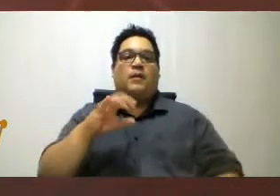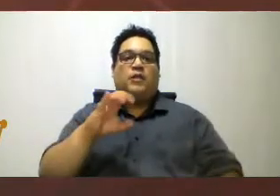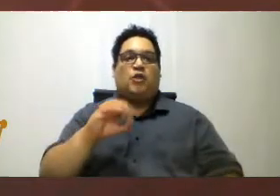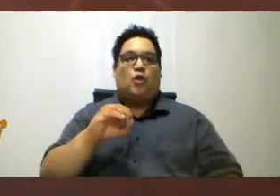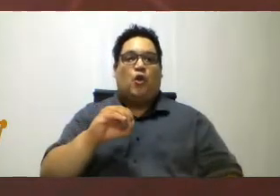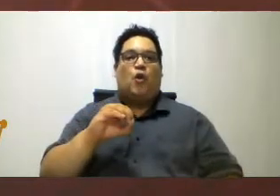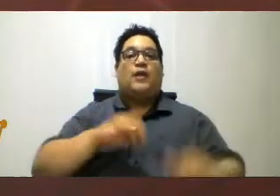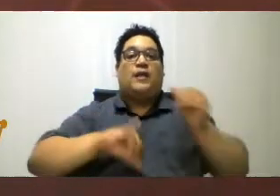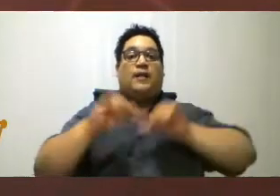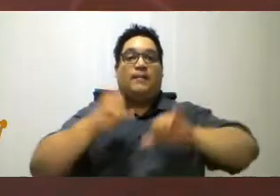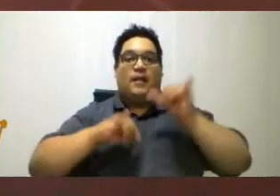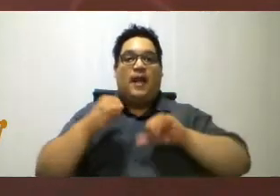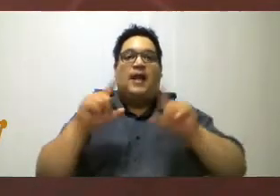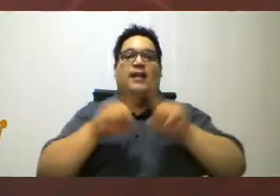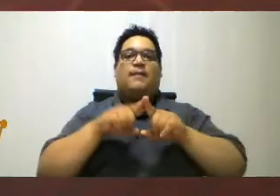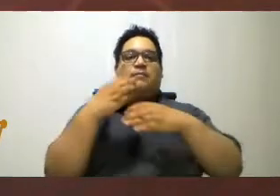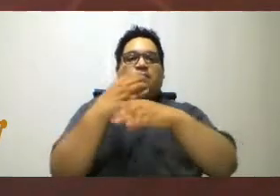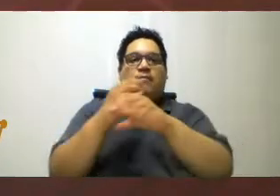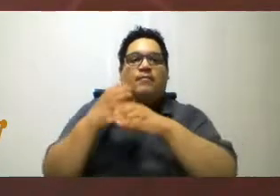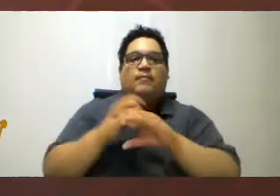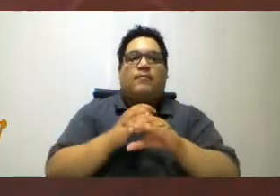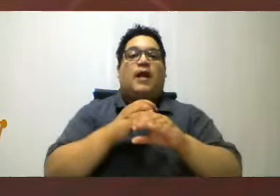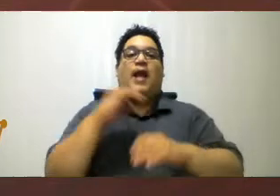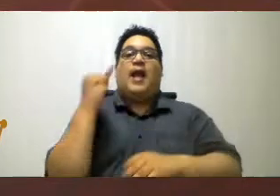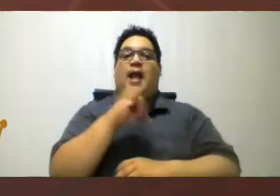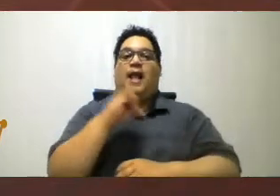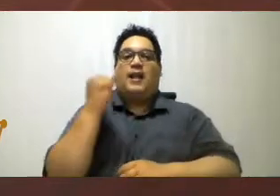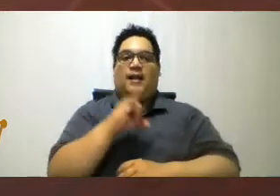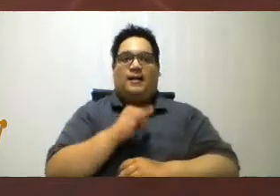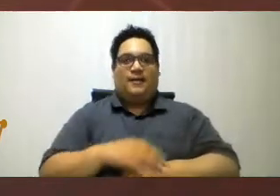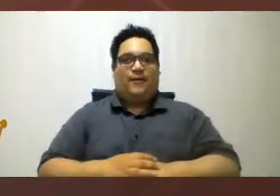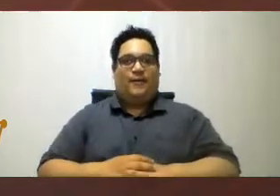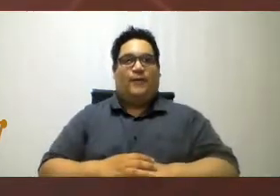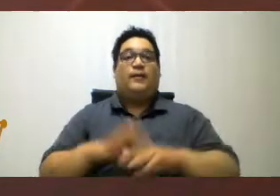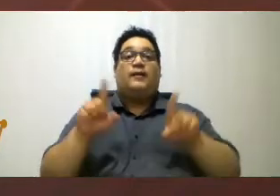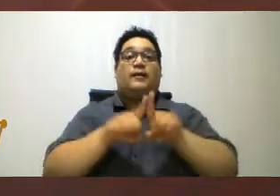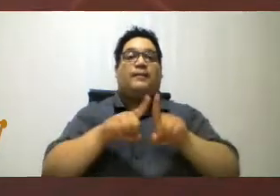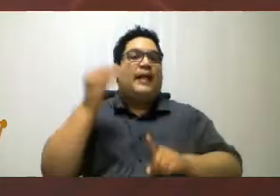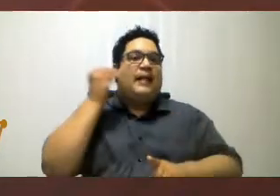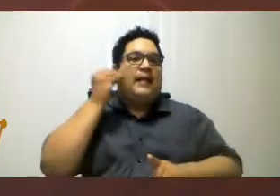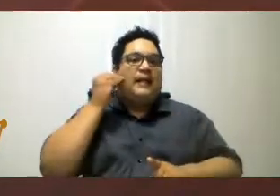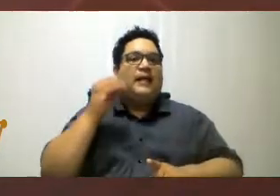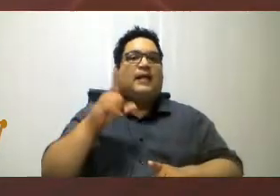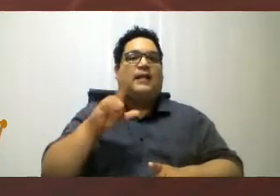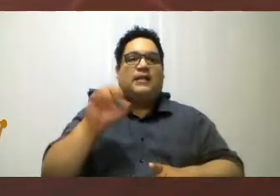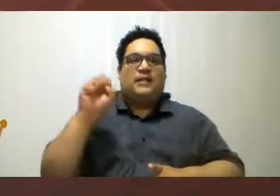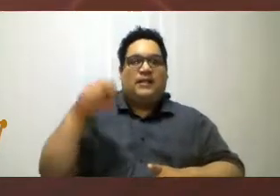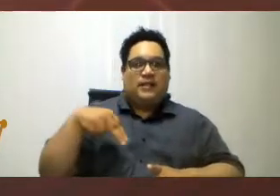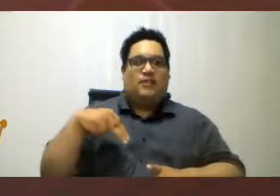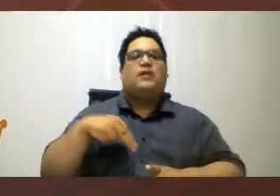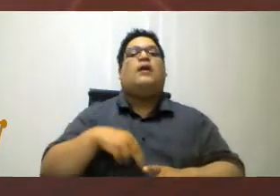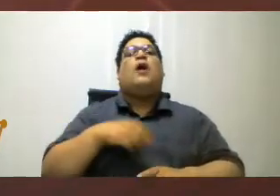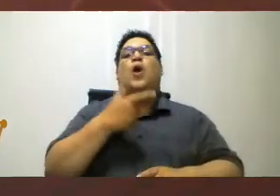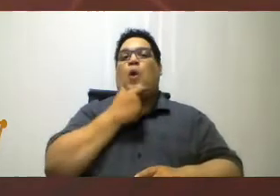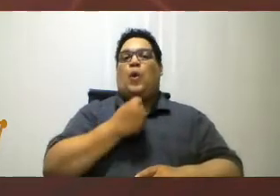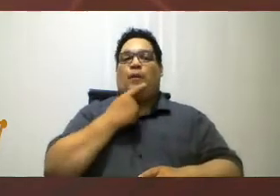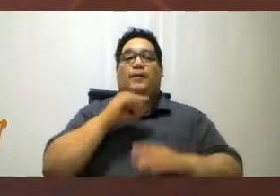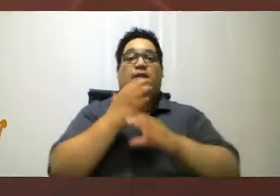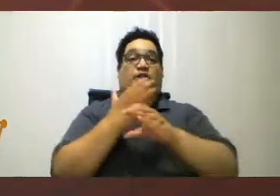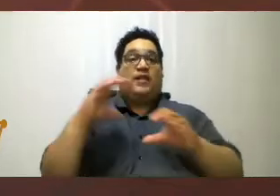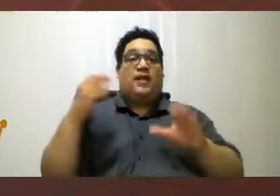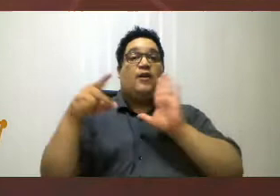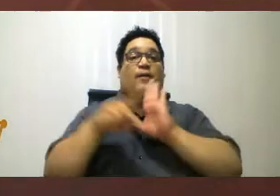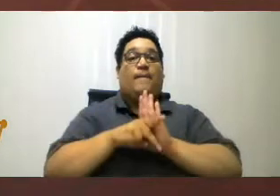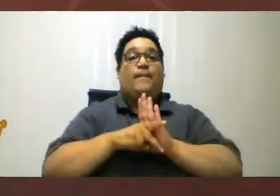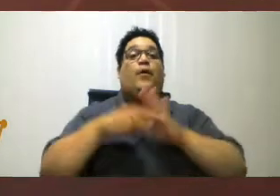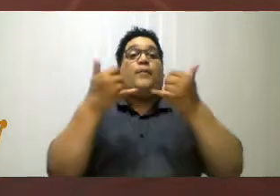de ensaios elétricos. E também o Técio Lins, engenheiro do Departamento de Sistemas de